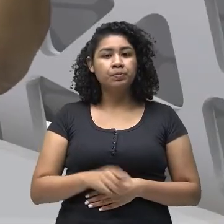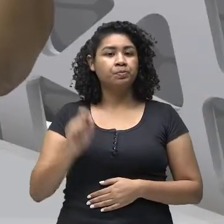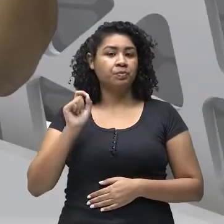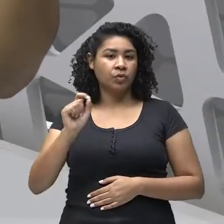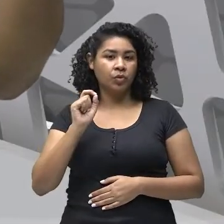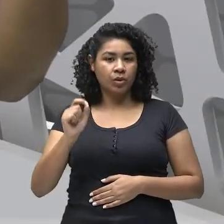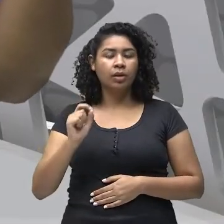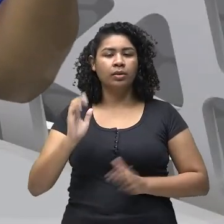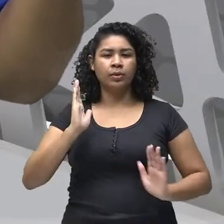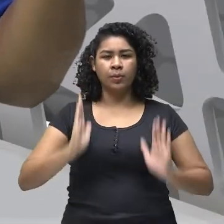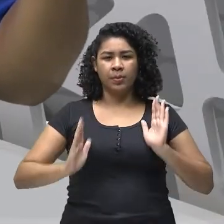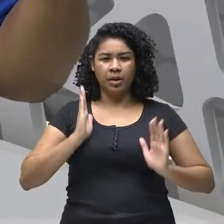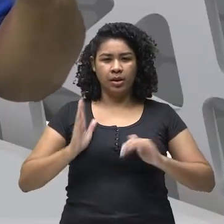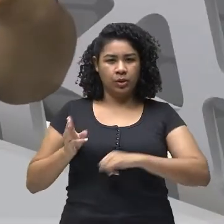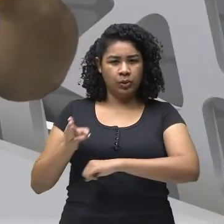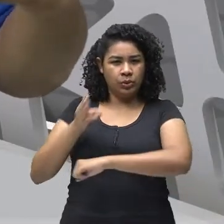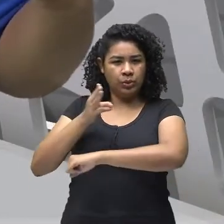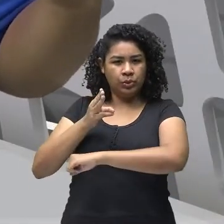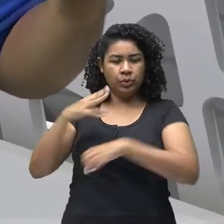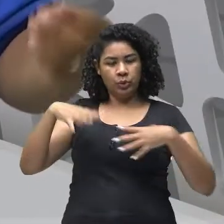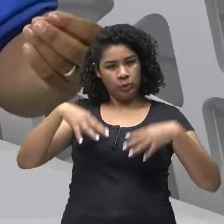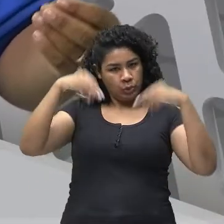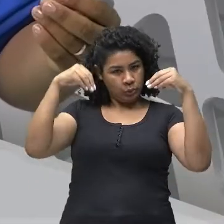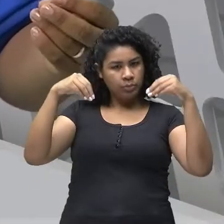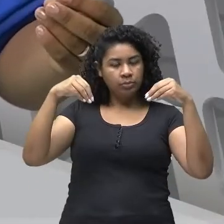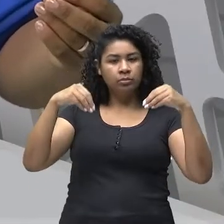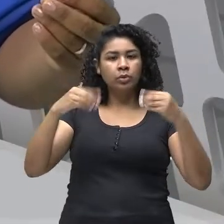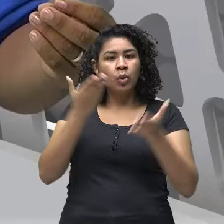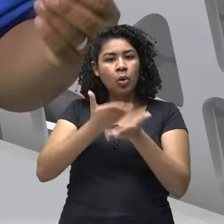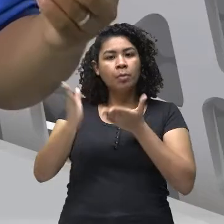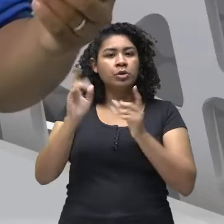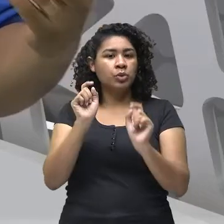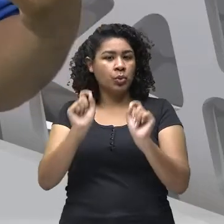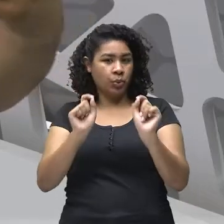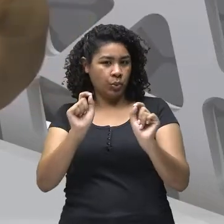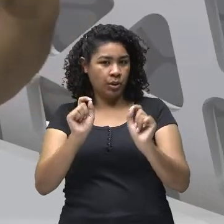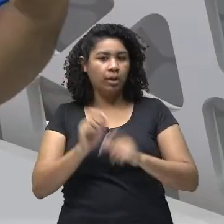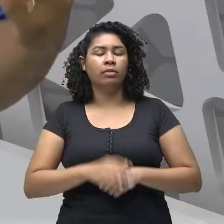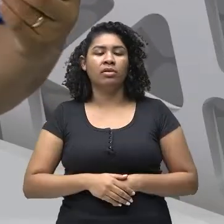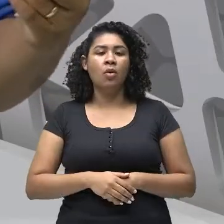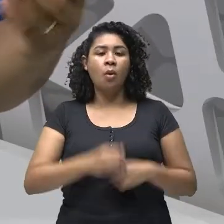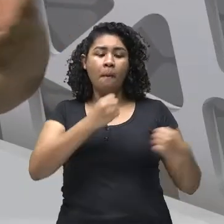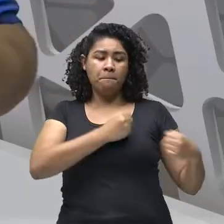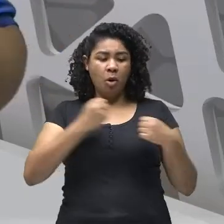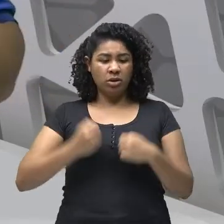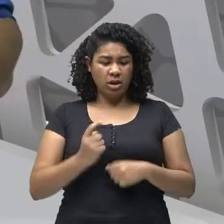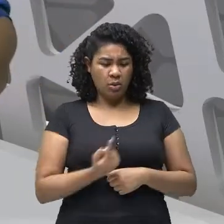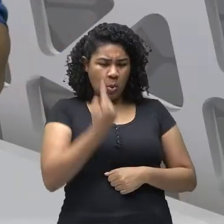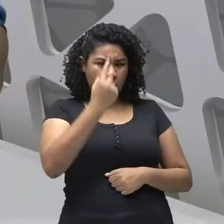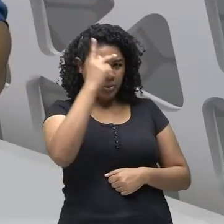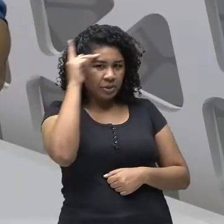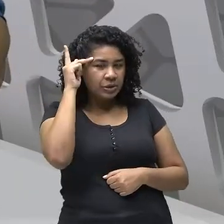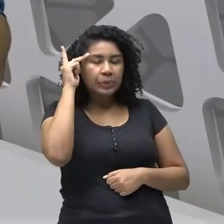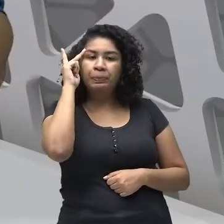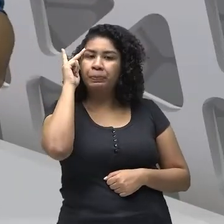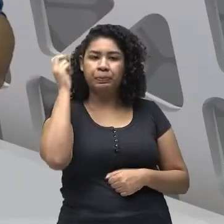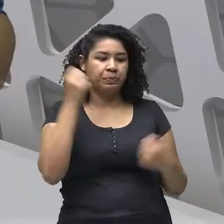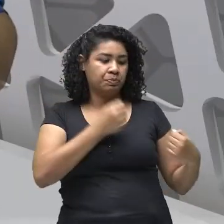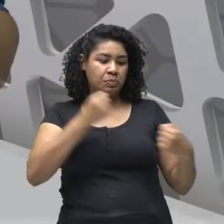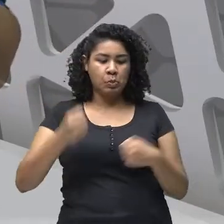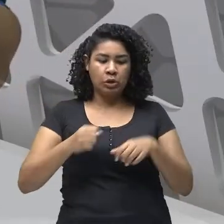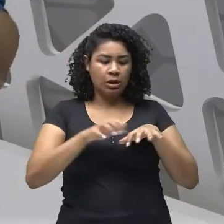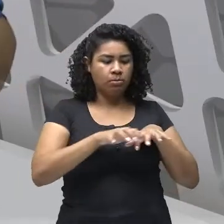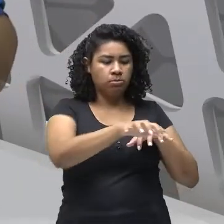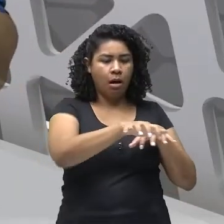a Idade Média houve o processo de fragmentação do poder, onde esse poder acabou se concentrando nas mãos dos senhores feudais, onde cada um